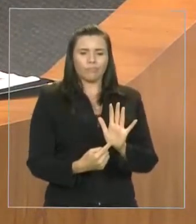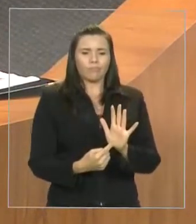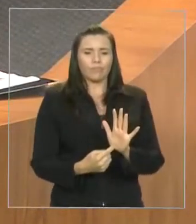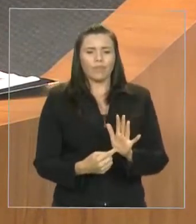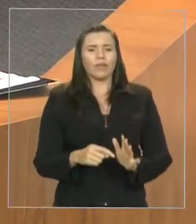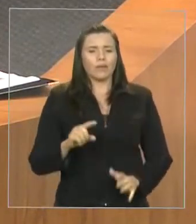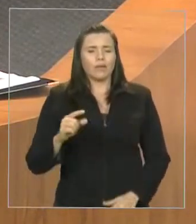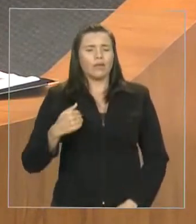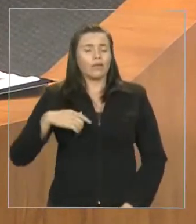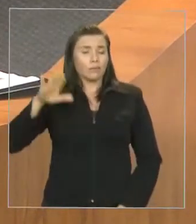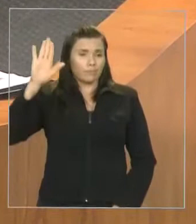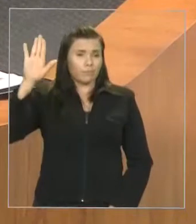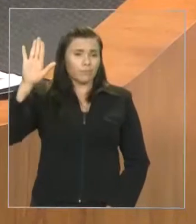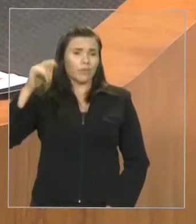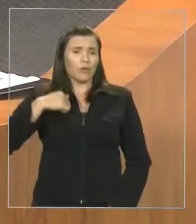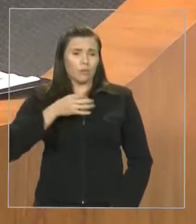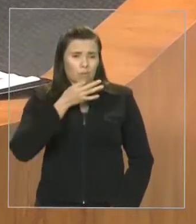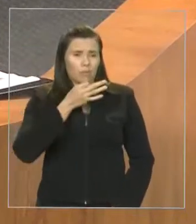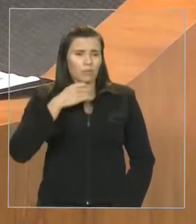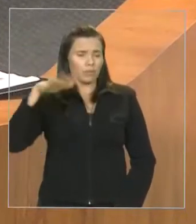eu destinaria o tempo para que nós possamos